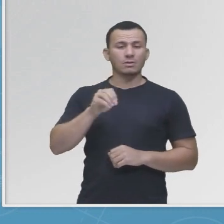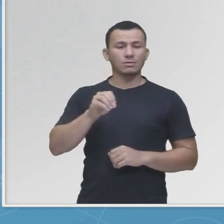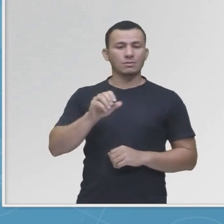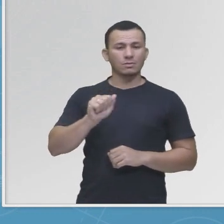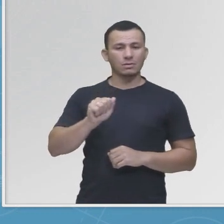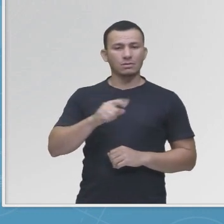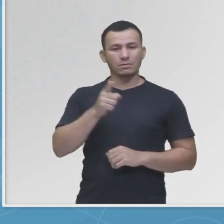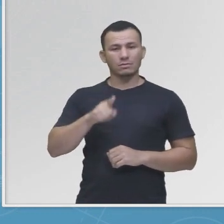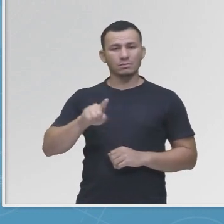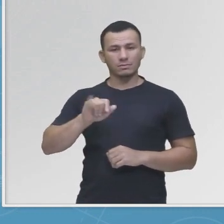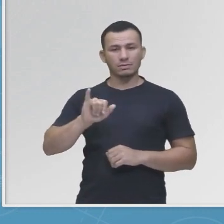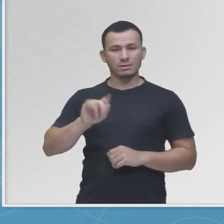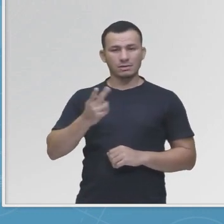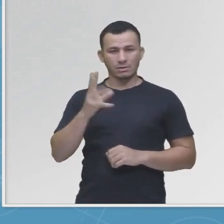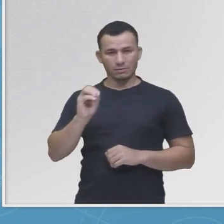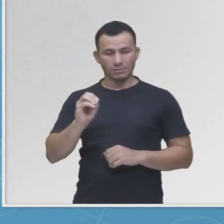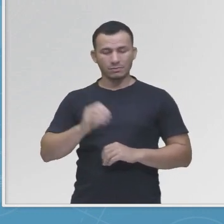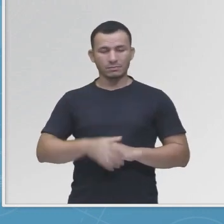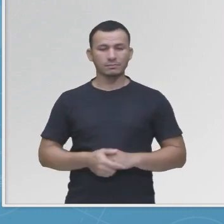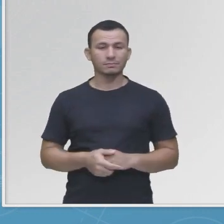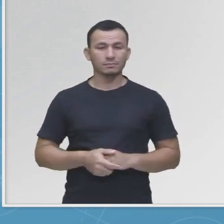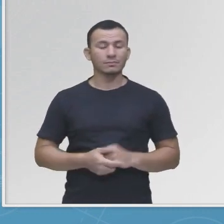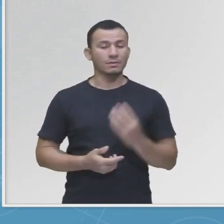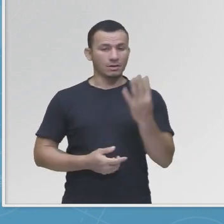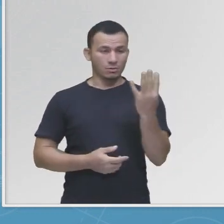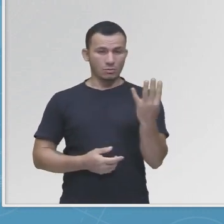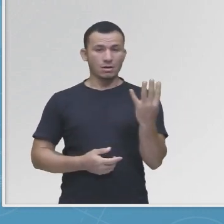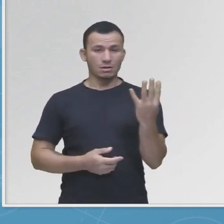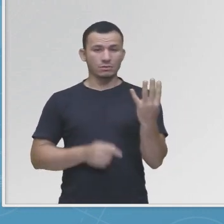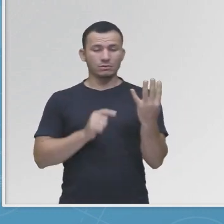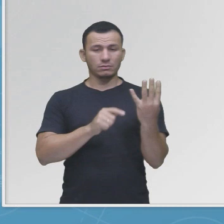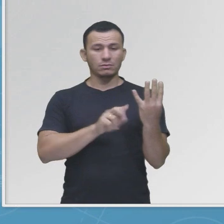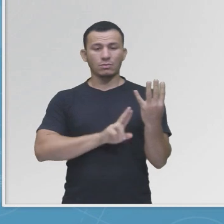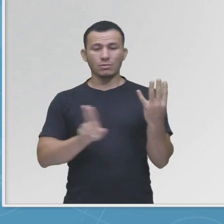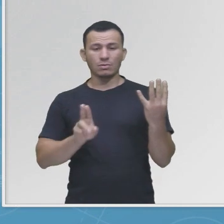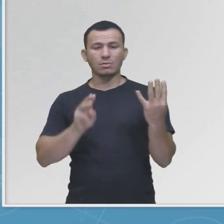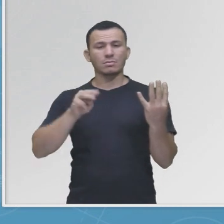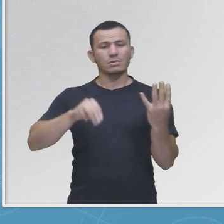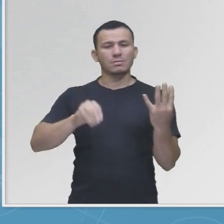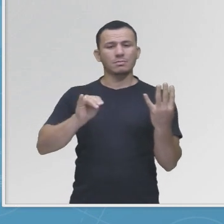ter o minuendo, que é 4,